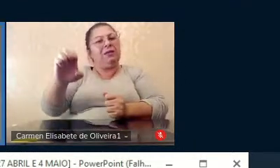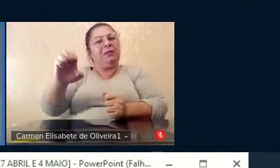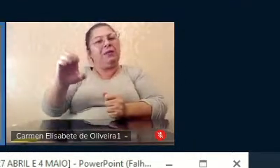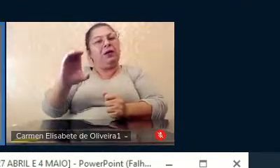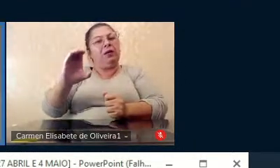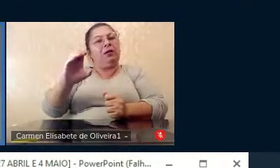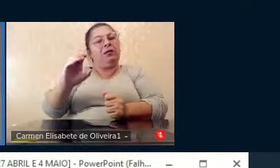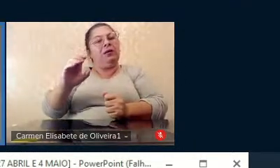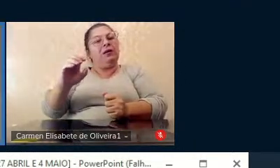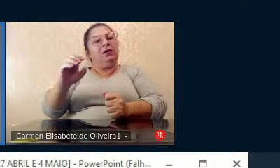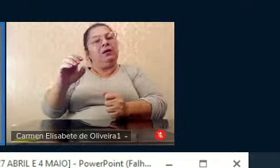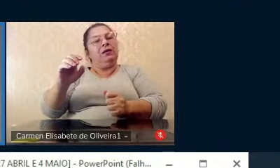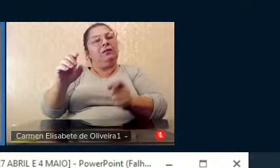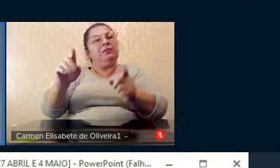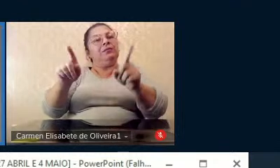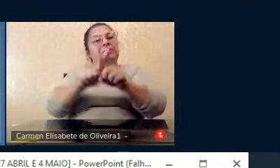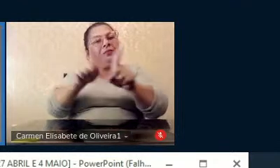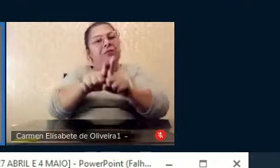E